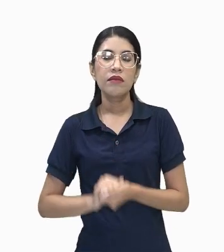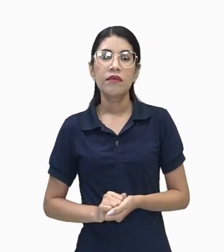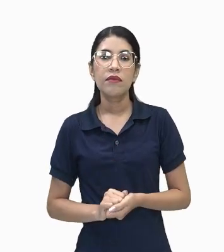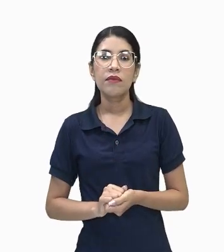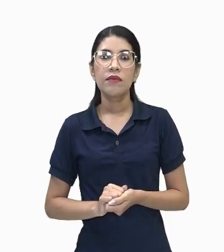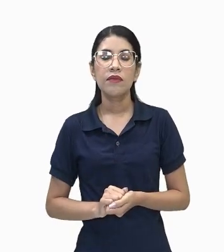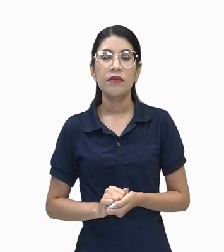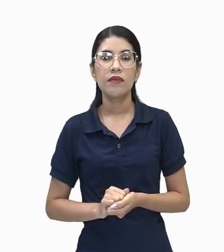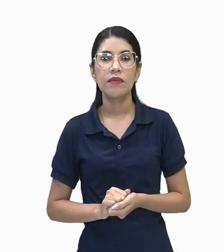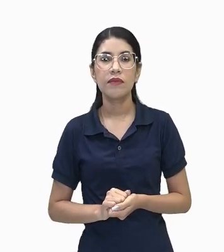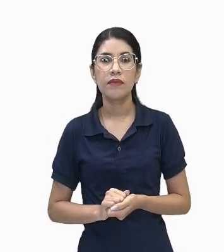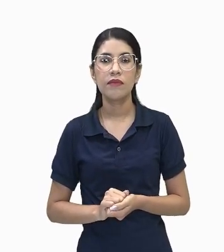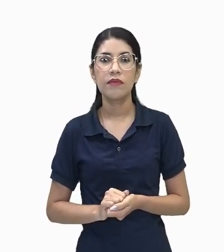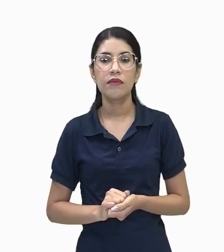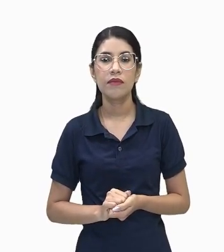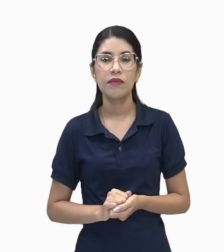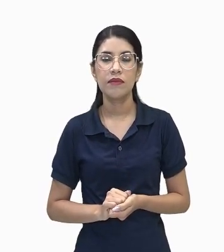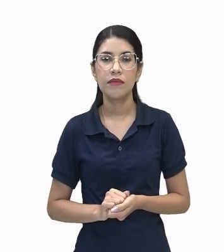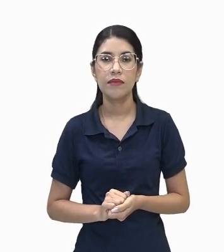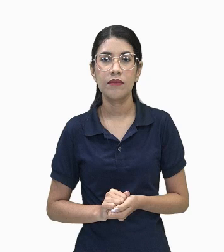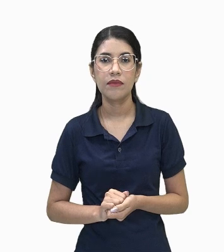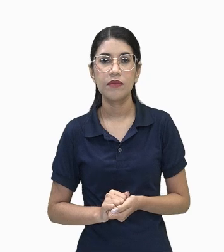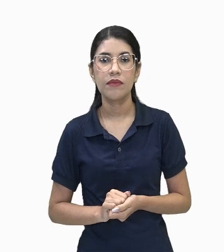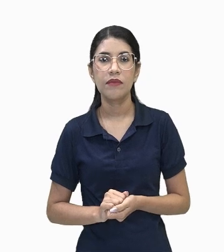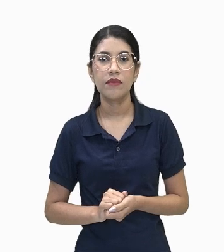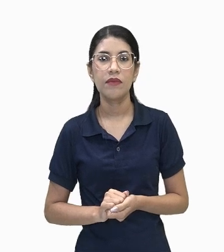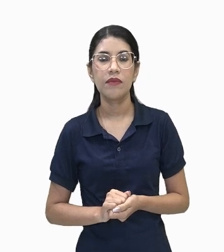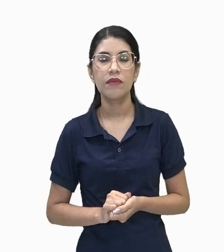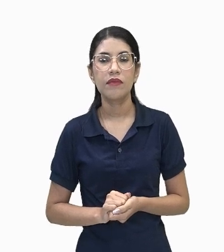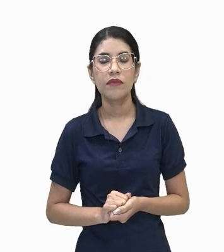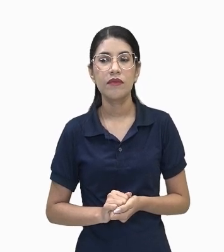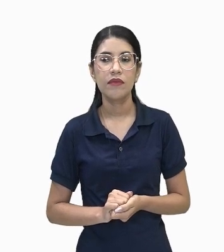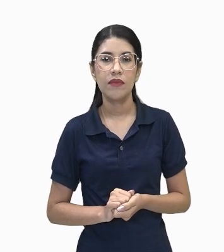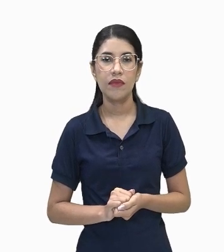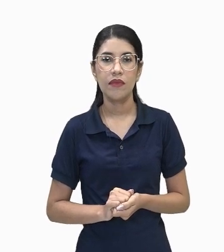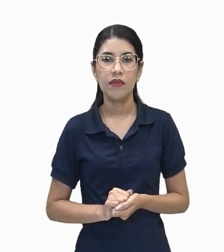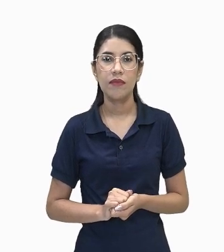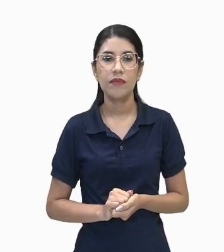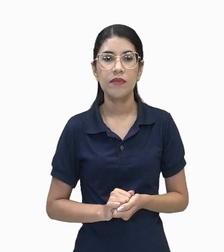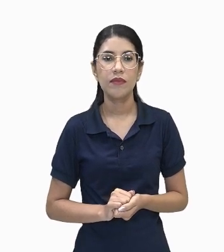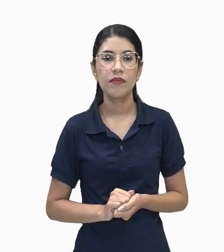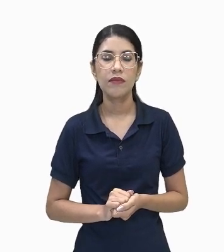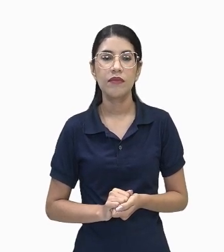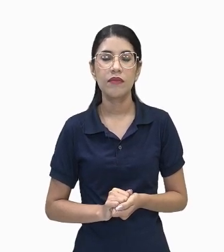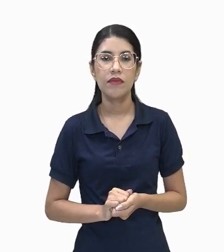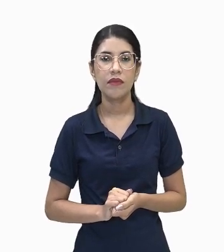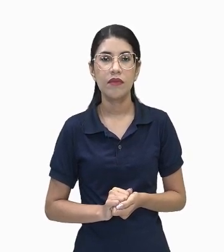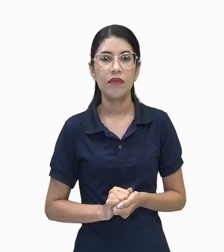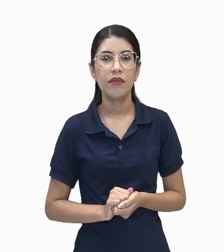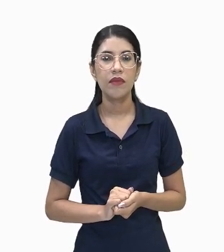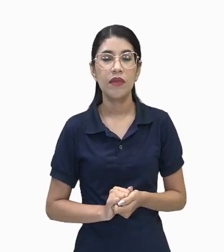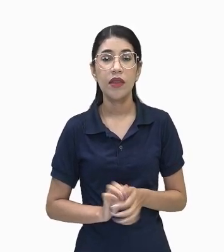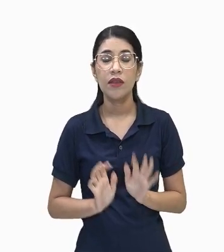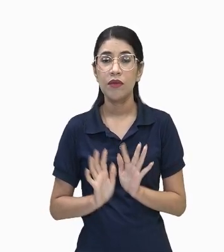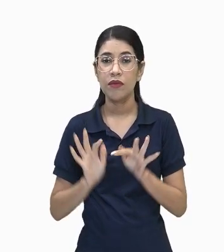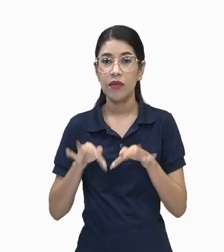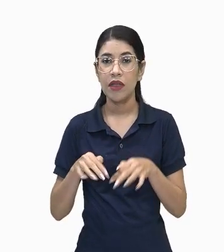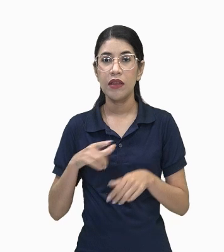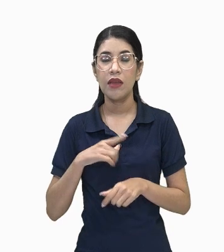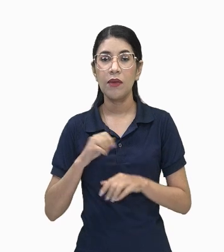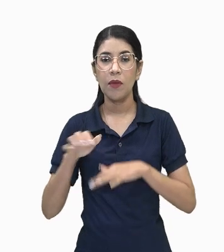de ofício, ou essa hansa era formada, tá bom, galera? Vamos ao texto, vamos lá. E, por fim, a gente tem o